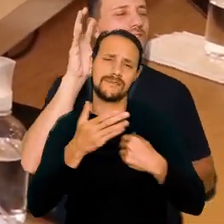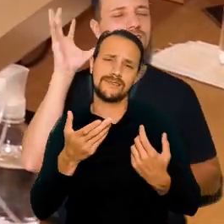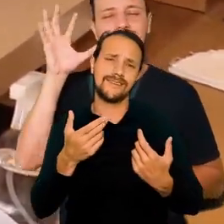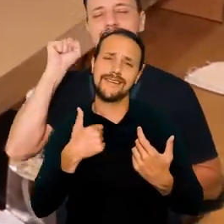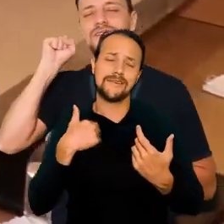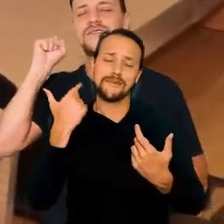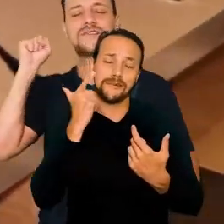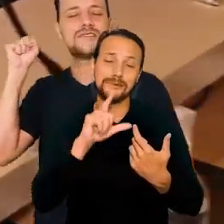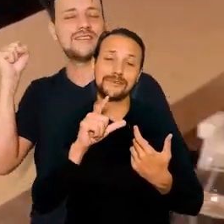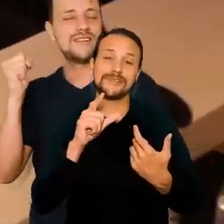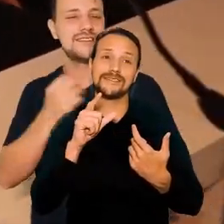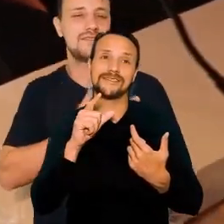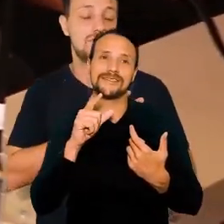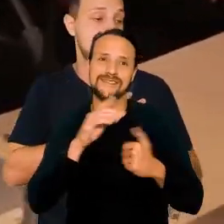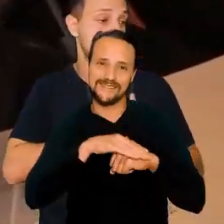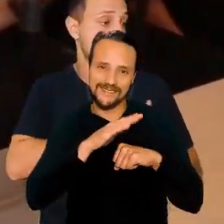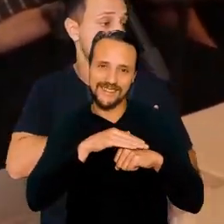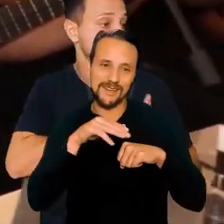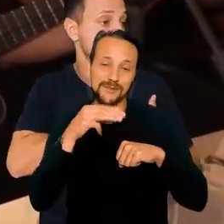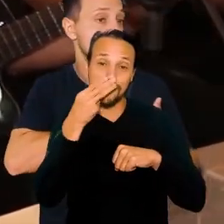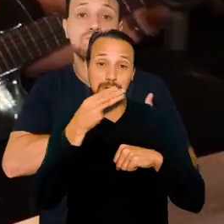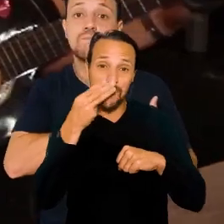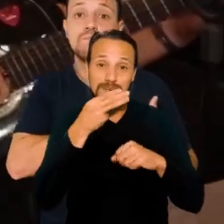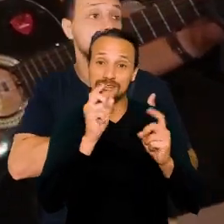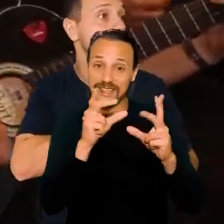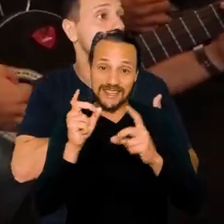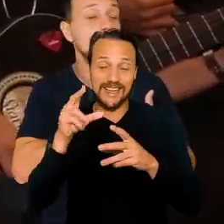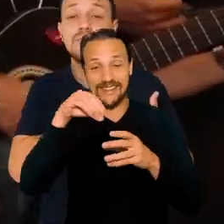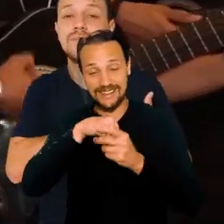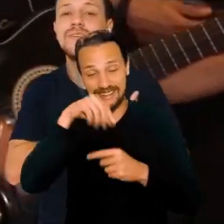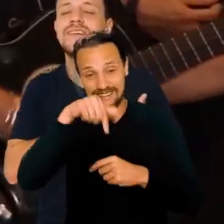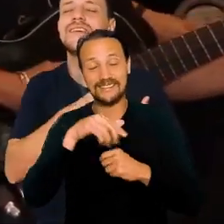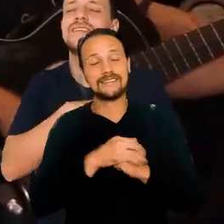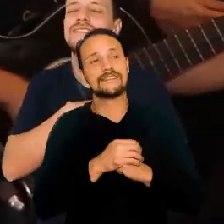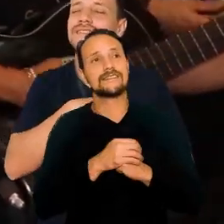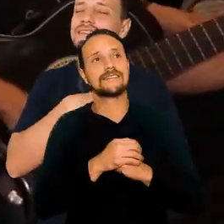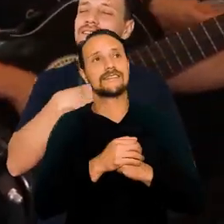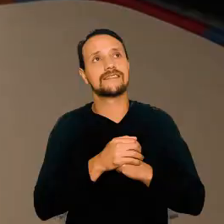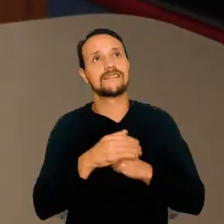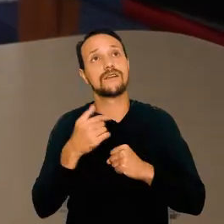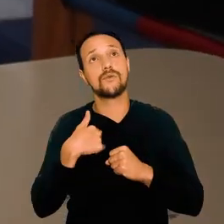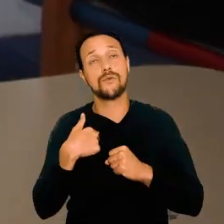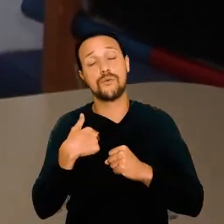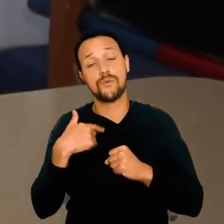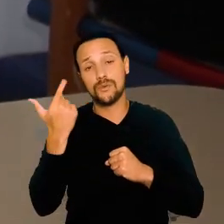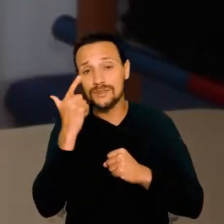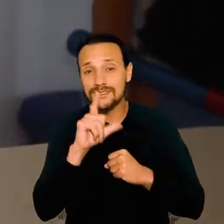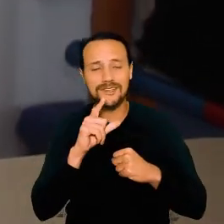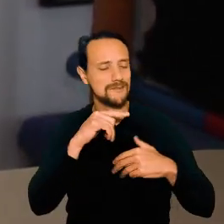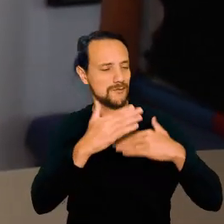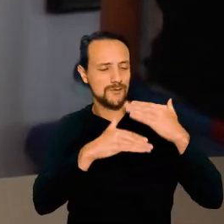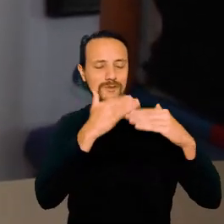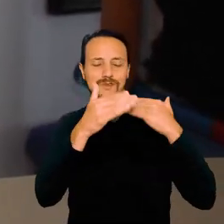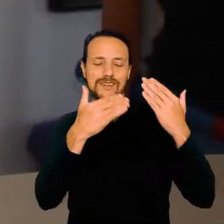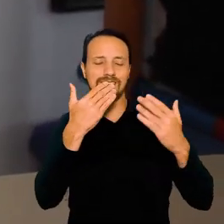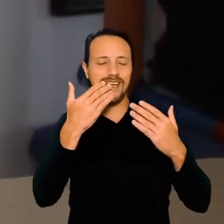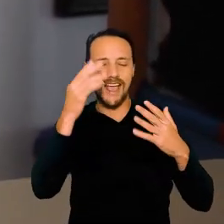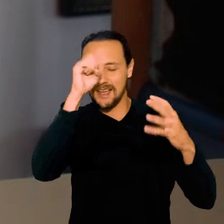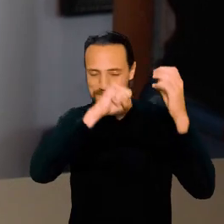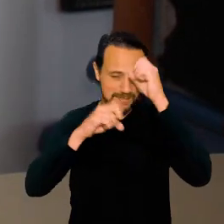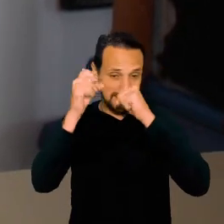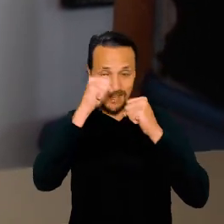fazia. E eu amo biscuit. E a gente vai começar a fazer hoje, eu espero que dê muito certo, que eu consiga fazer tudo